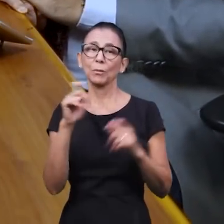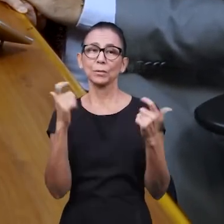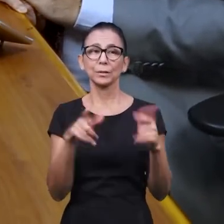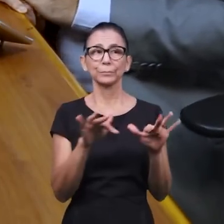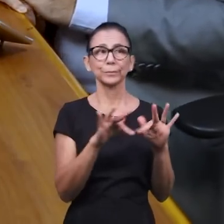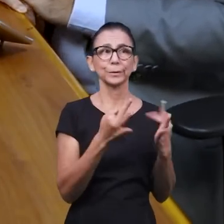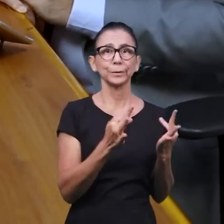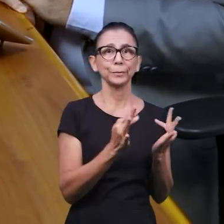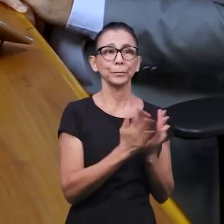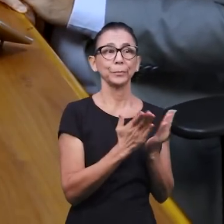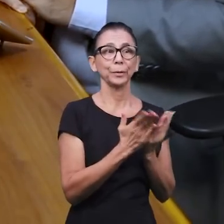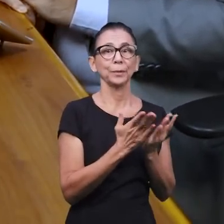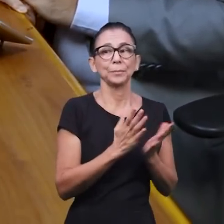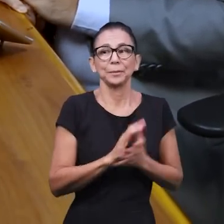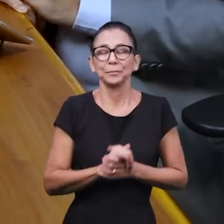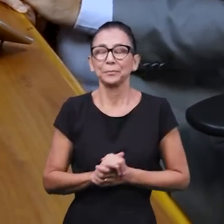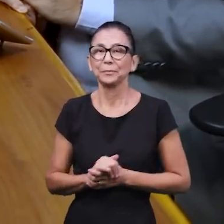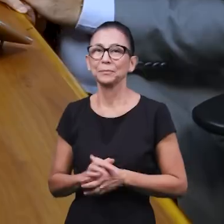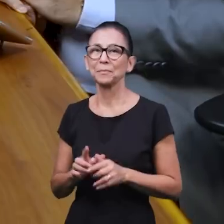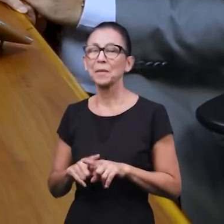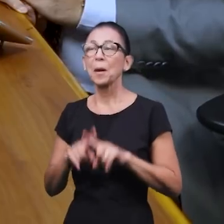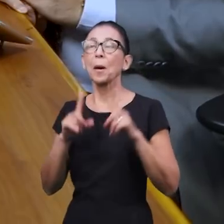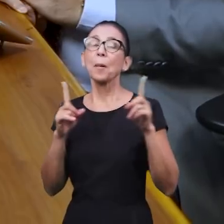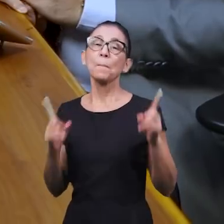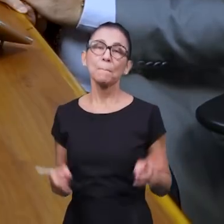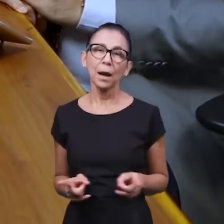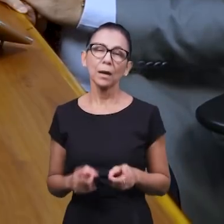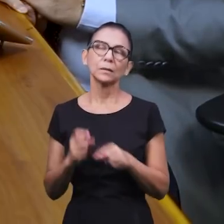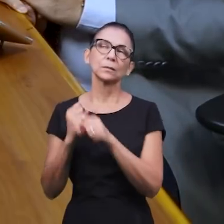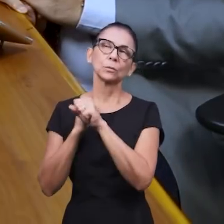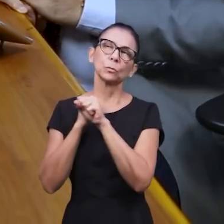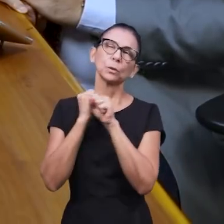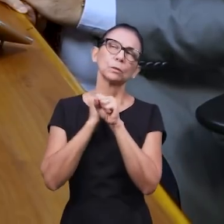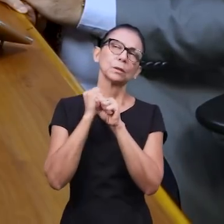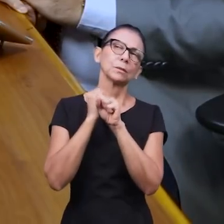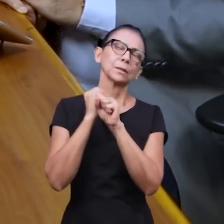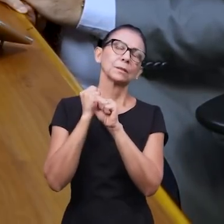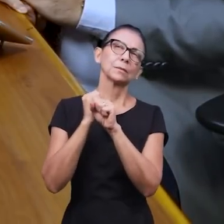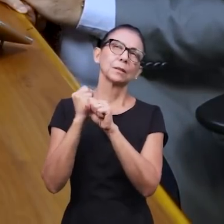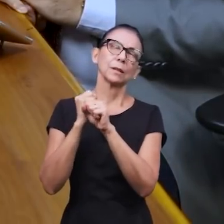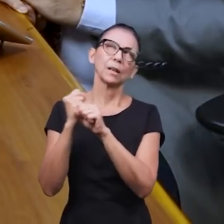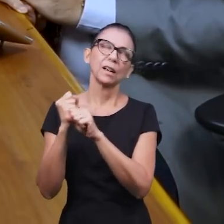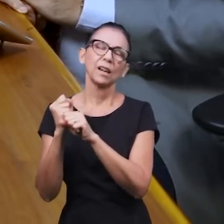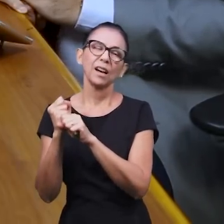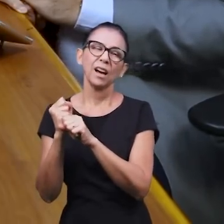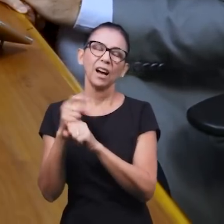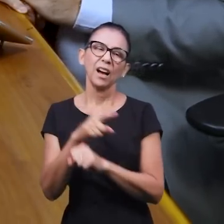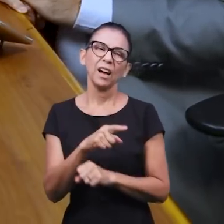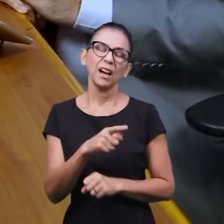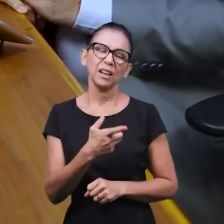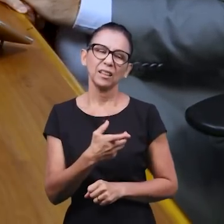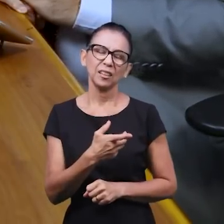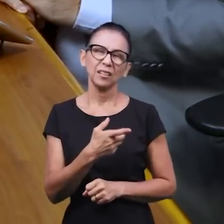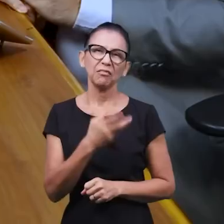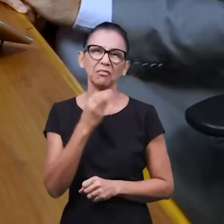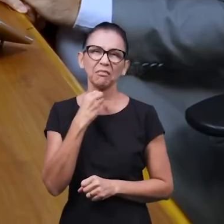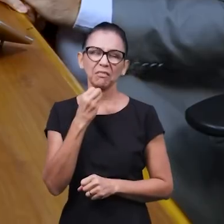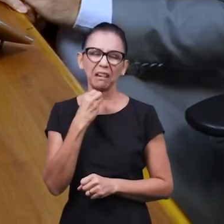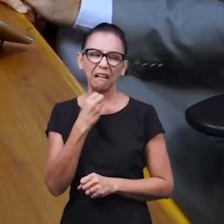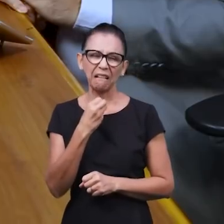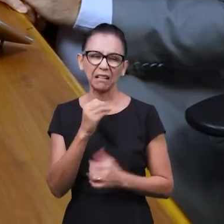vai por lugar. O que acontece? Daqui a pouco o negócio virou só água, vai passando os anos, vira só água, o negócio ali, aquele negócio esfriou,